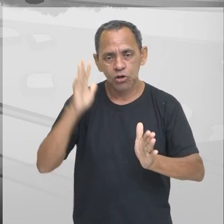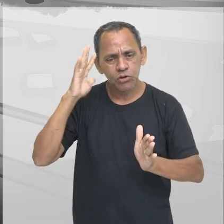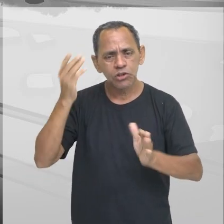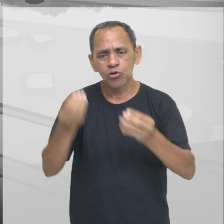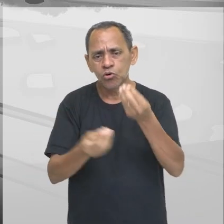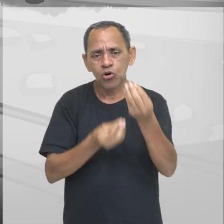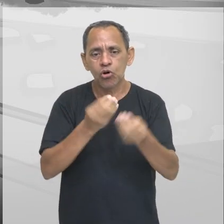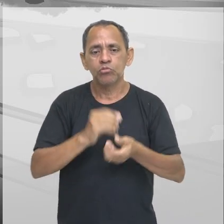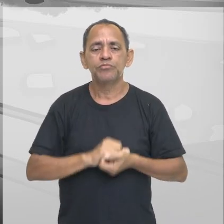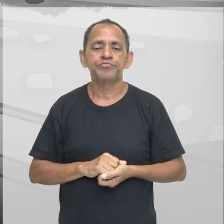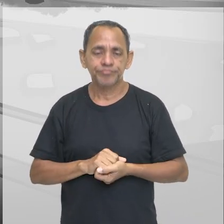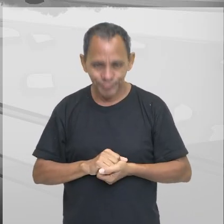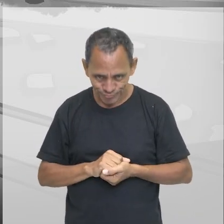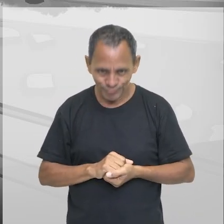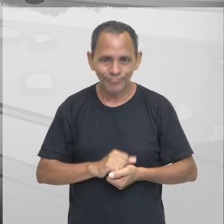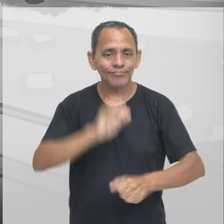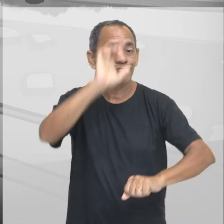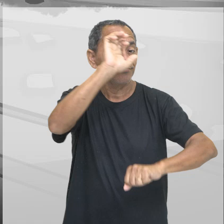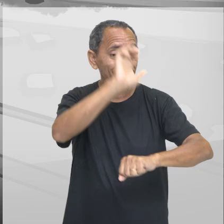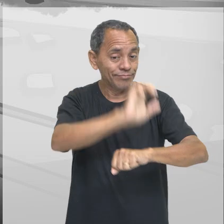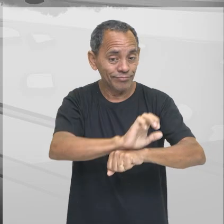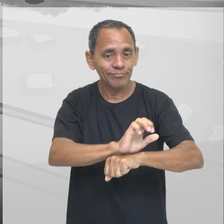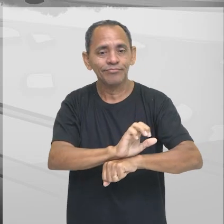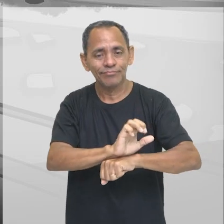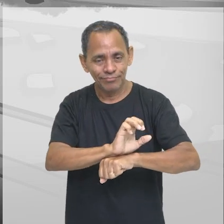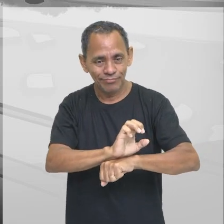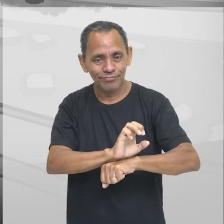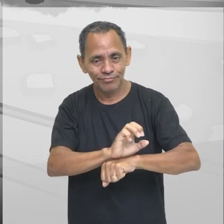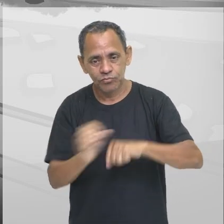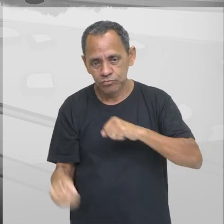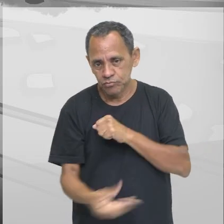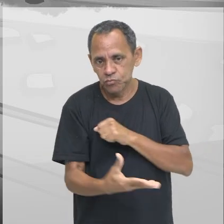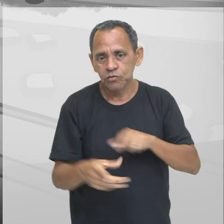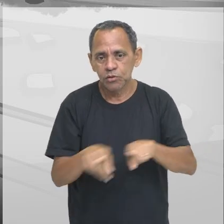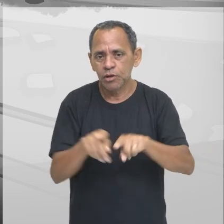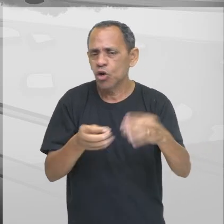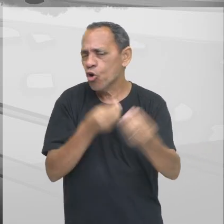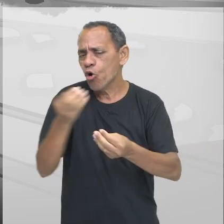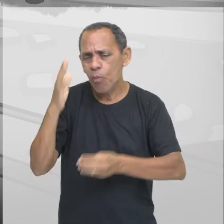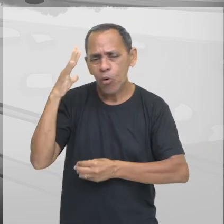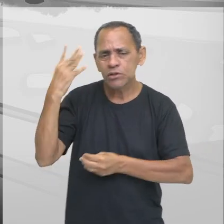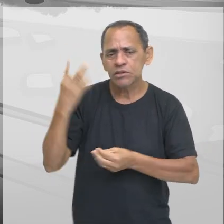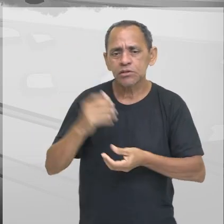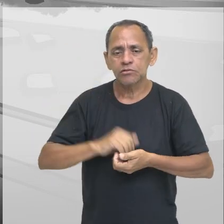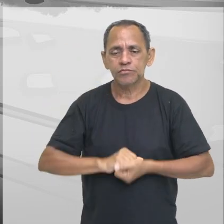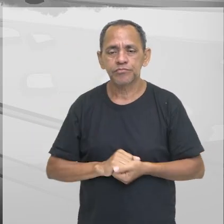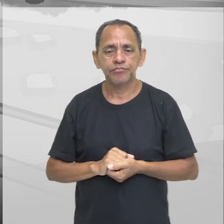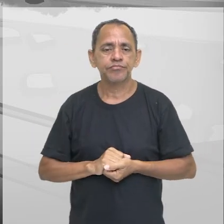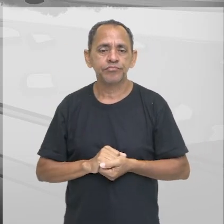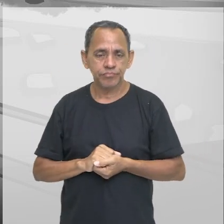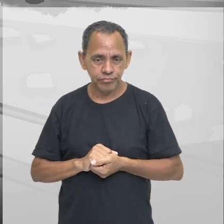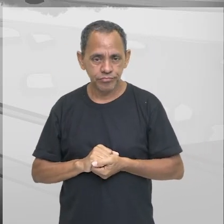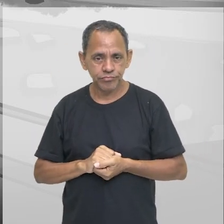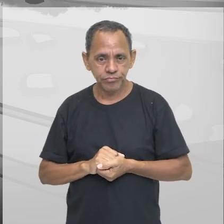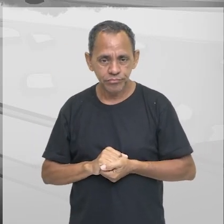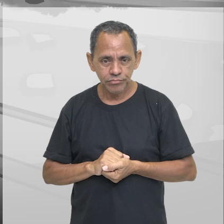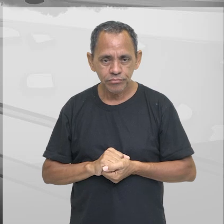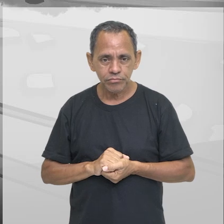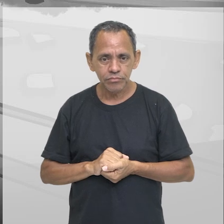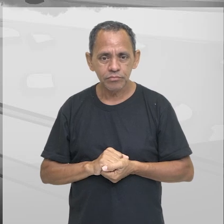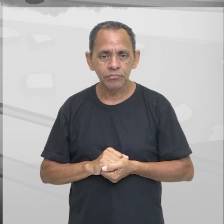é justamente o Estado Novo. Professor, como é que se deu esse golpe de Estado? Primeiro,